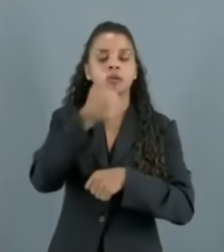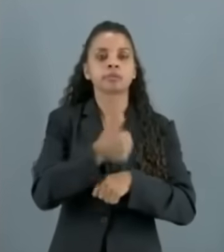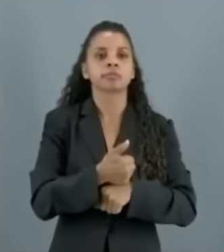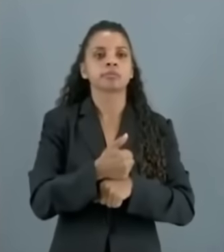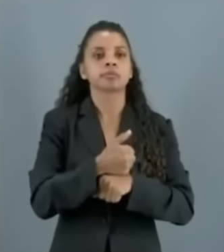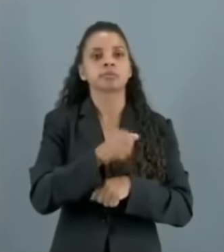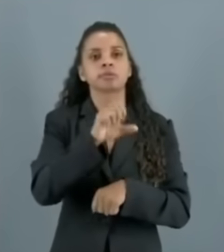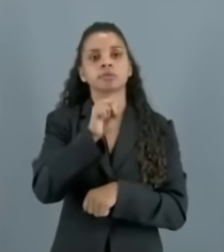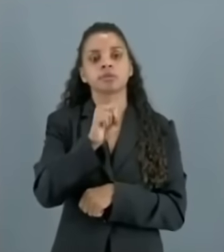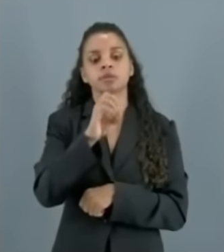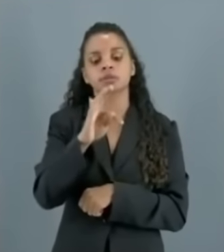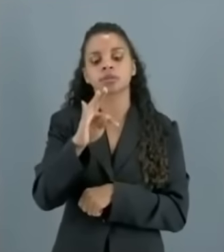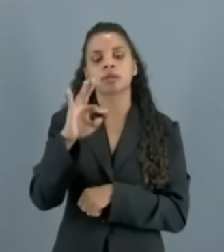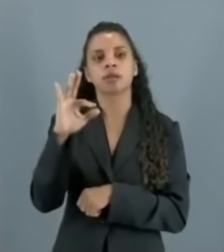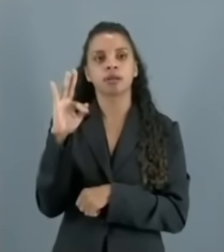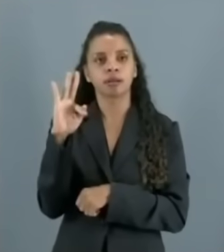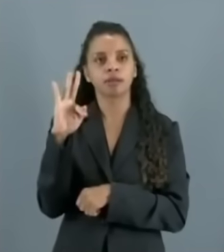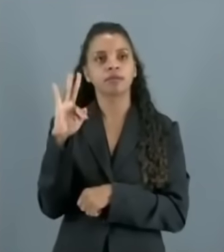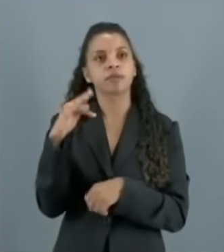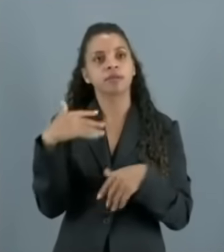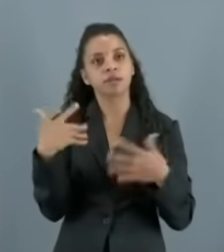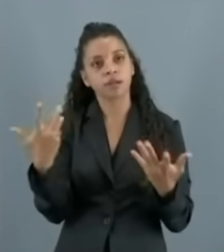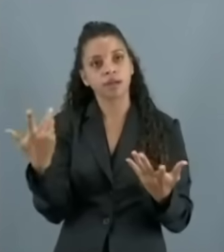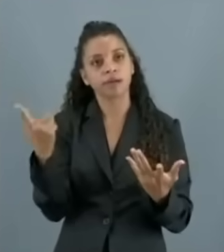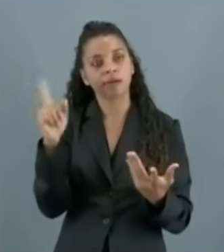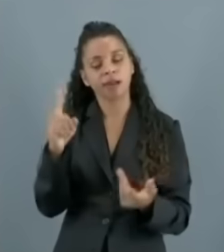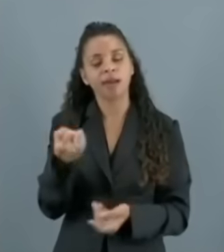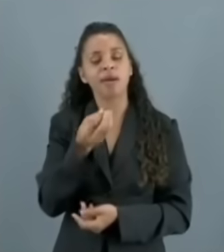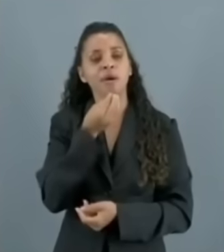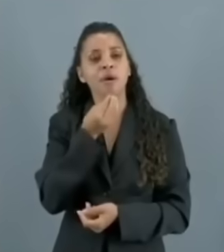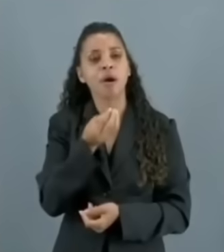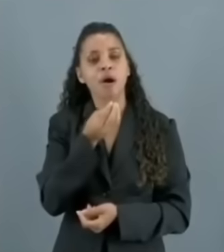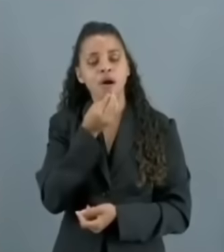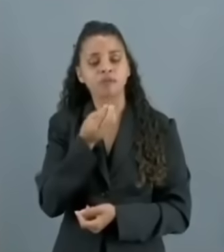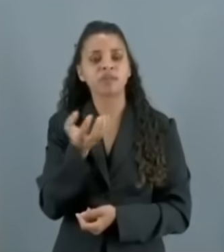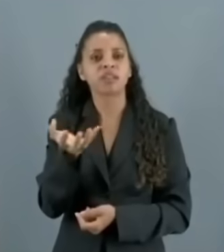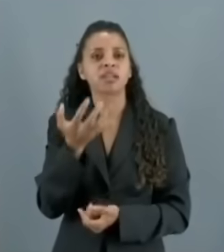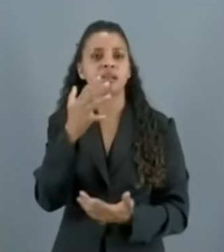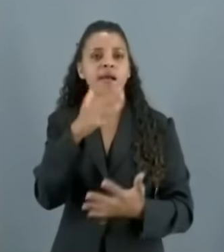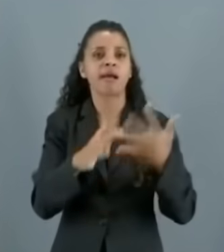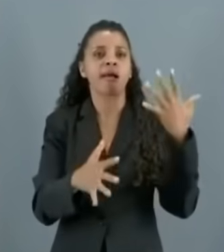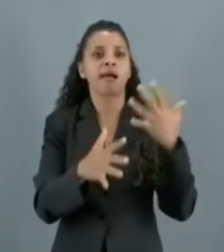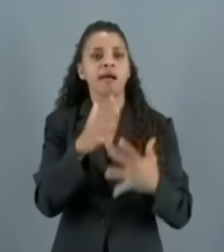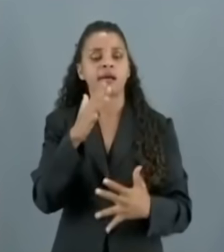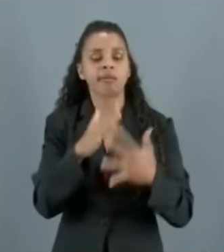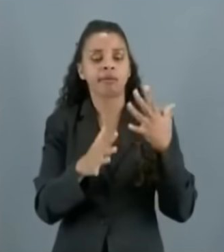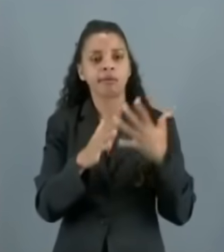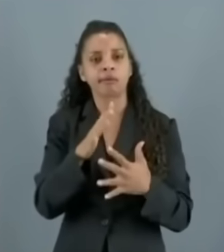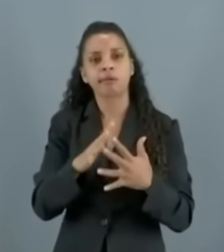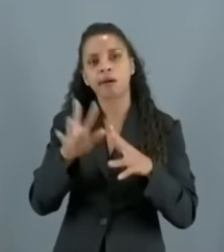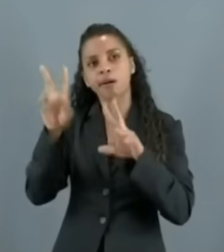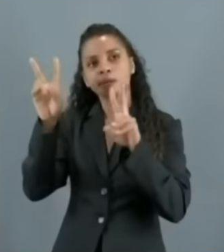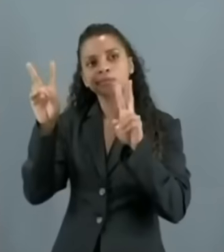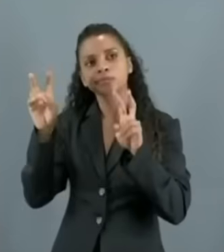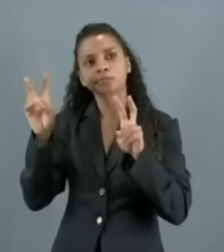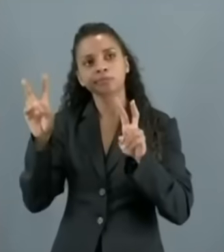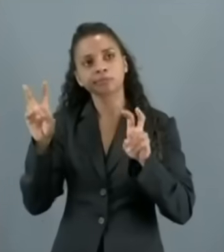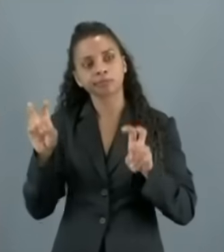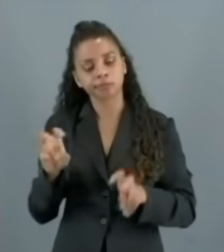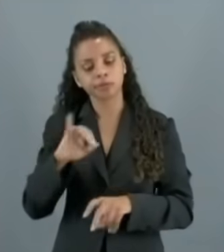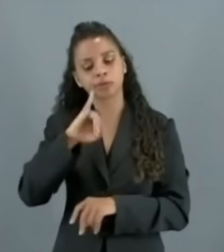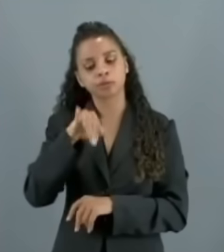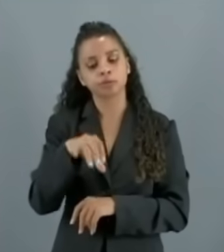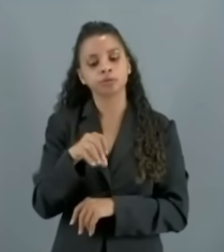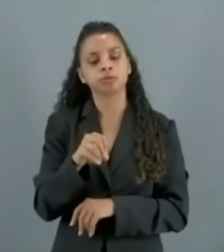houve claramente uma tentativa de se criar um embaraço, uma turbulência em torno do nome do Jorge